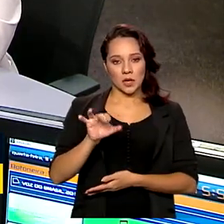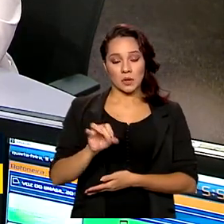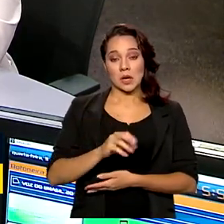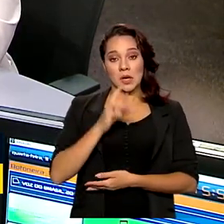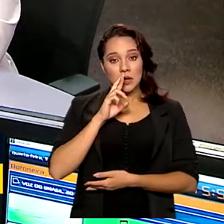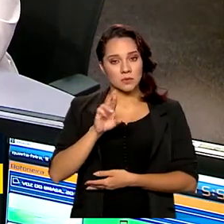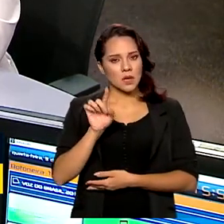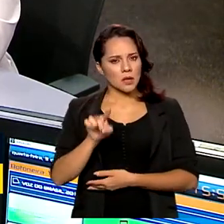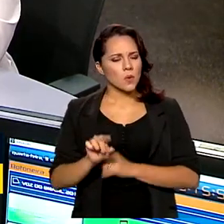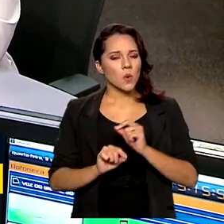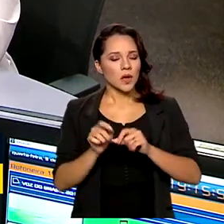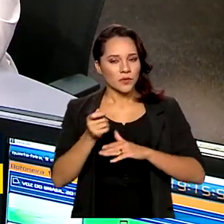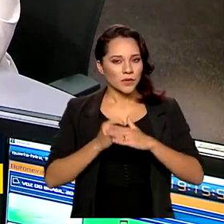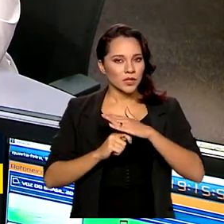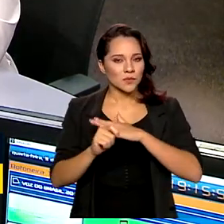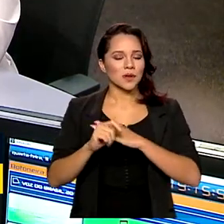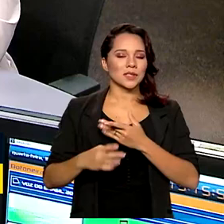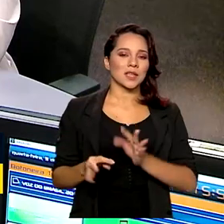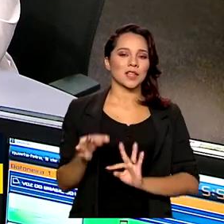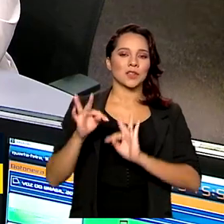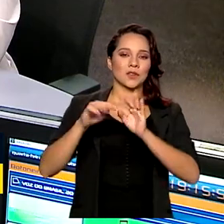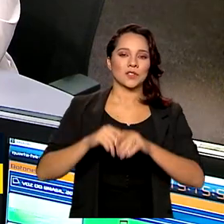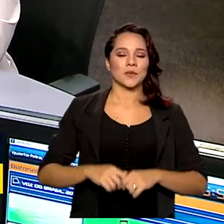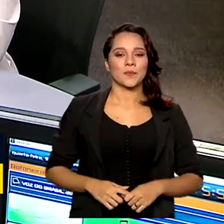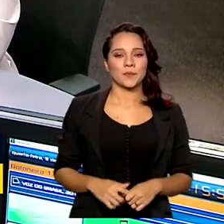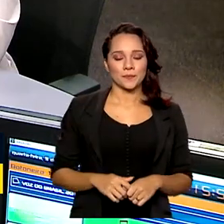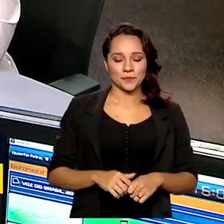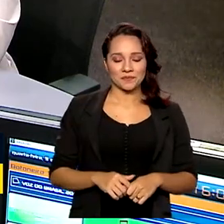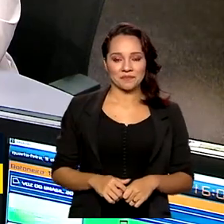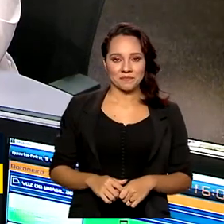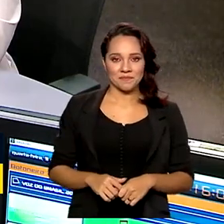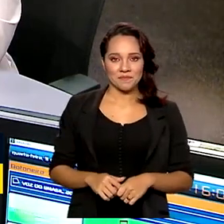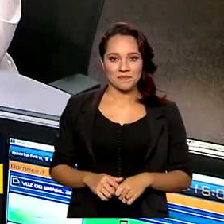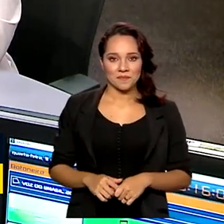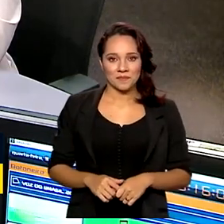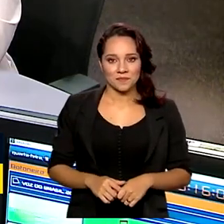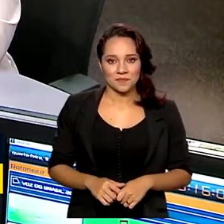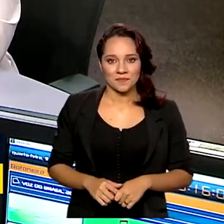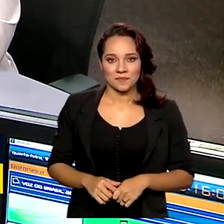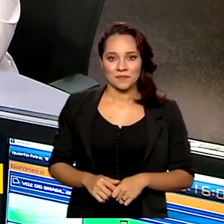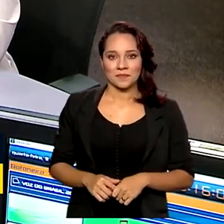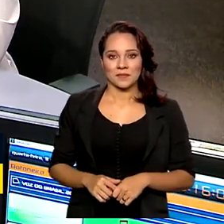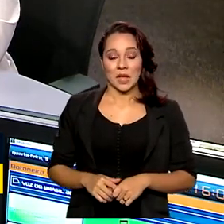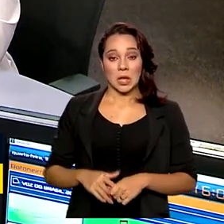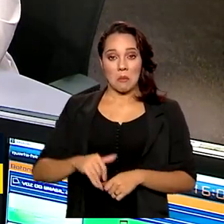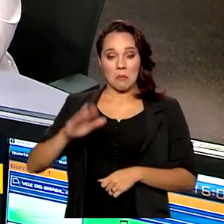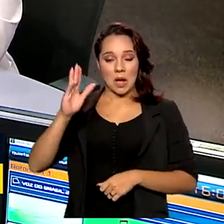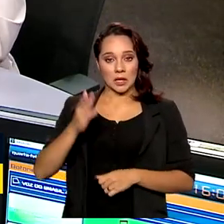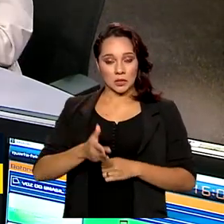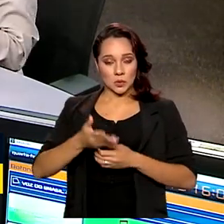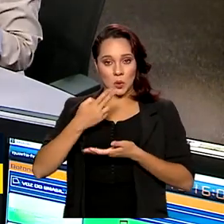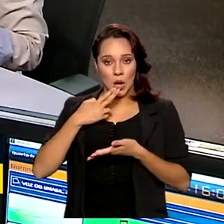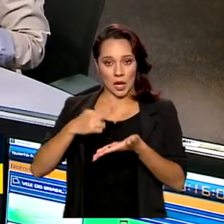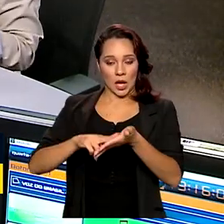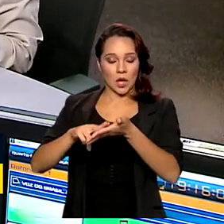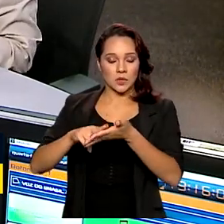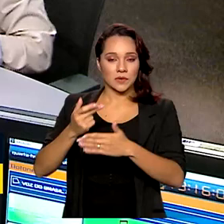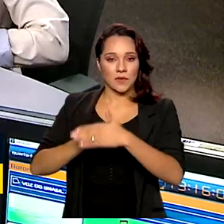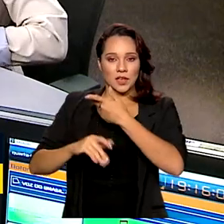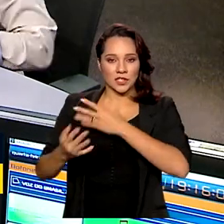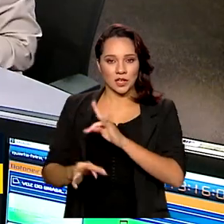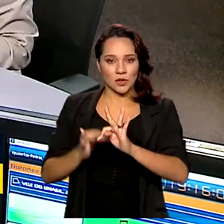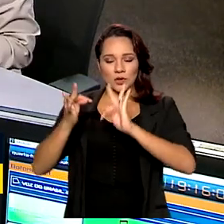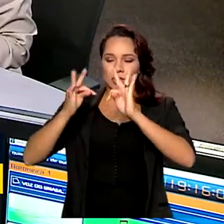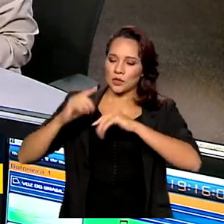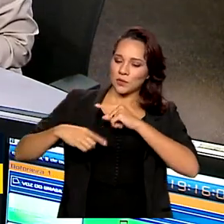resultados são fruto de investimento em tecnologia. Cada vez mais os Correios investem em tecnologia, em toda a nossa cadeia de produção,